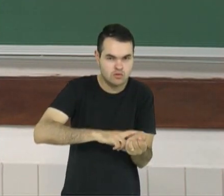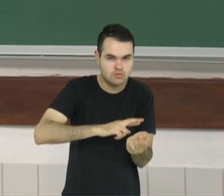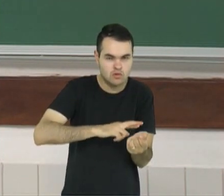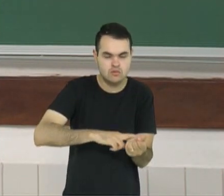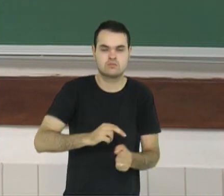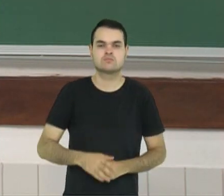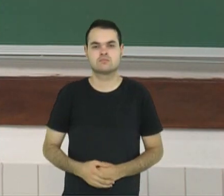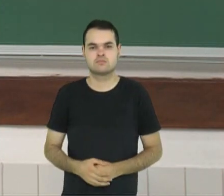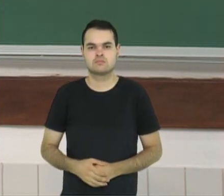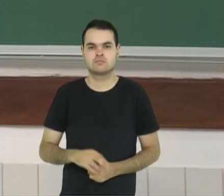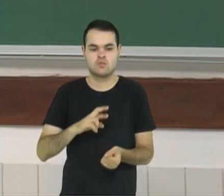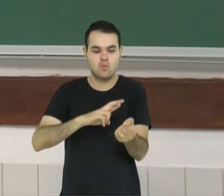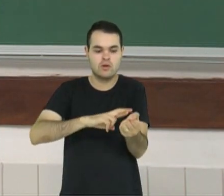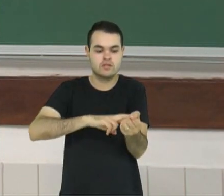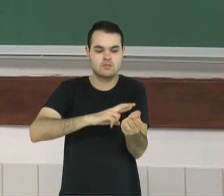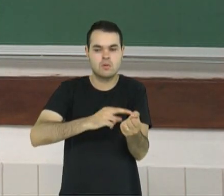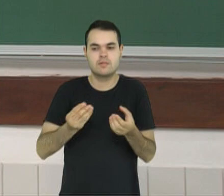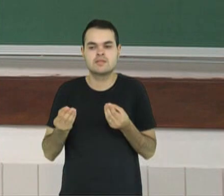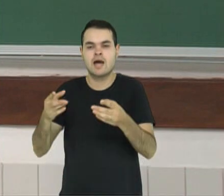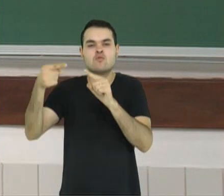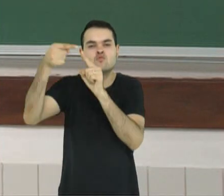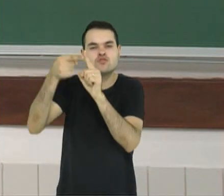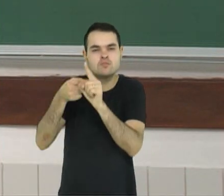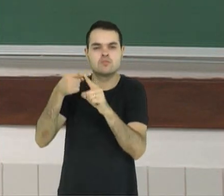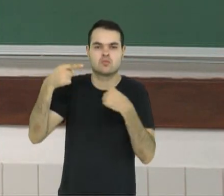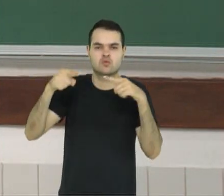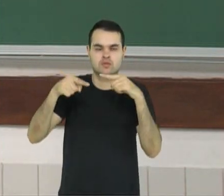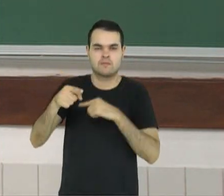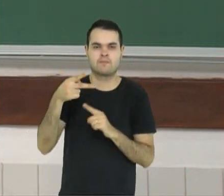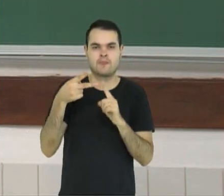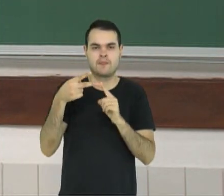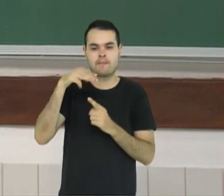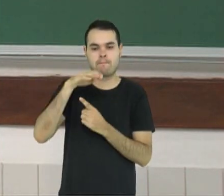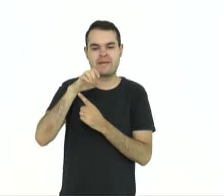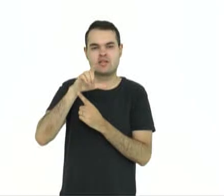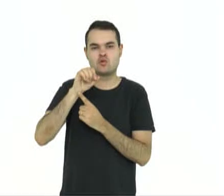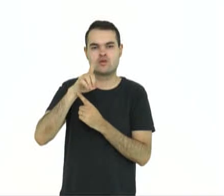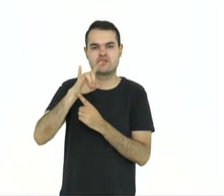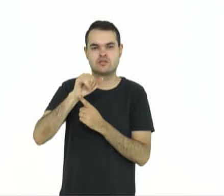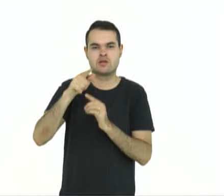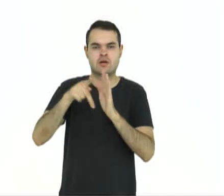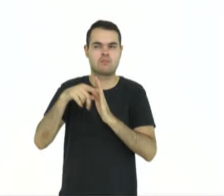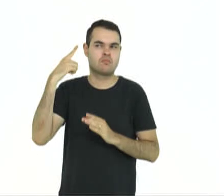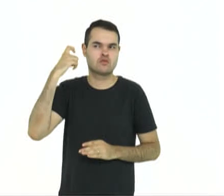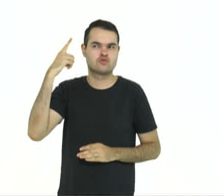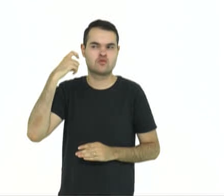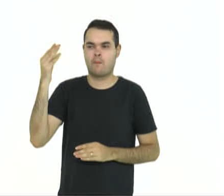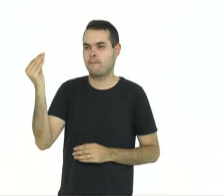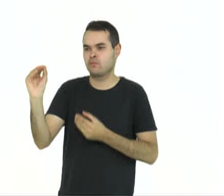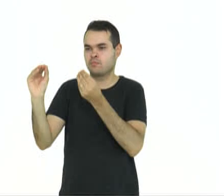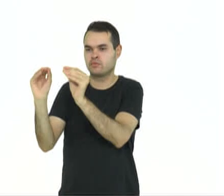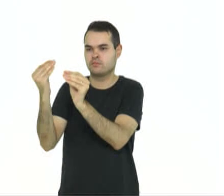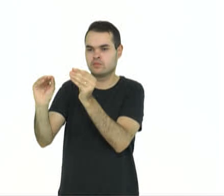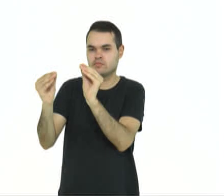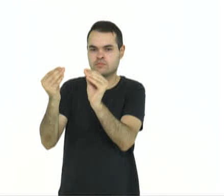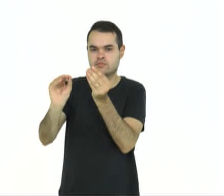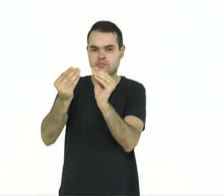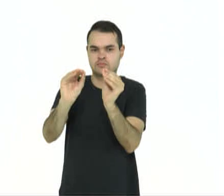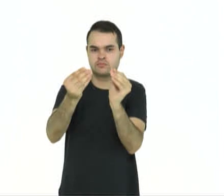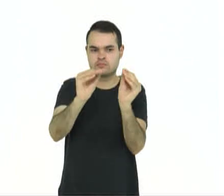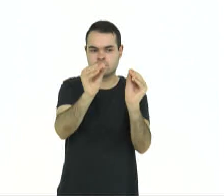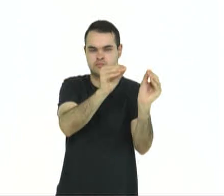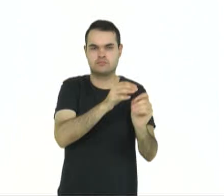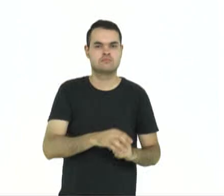dizer exatamente que estilo de música que nós temos. Nós temos a melodia. O que é melodia? Sucessão de sons que formam uma frase musical. Ou seja,